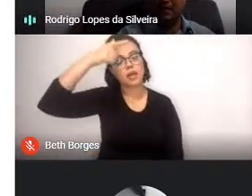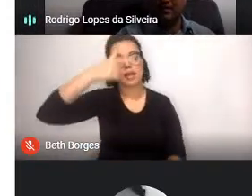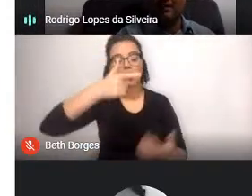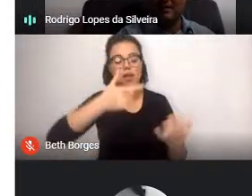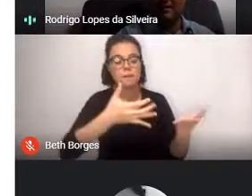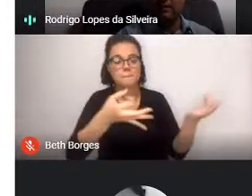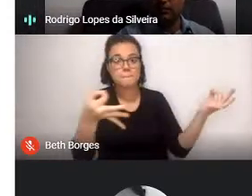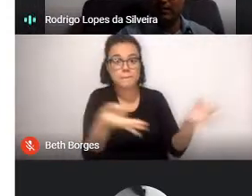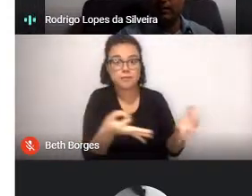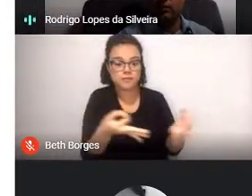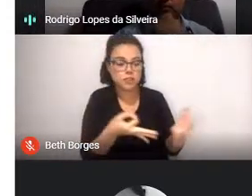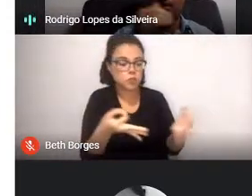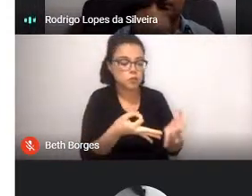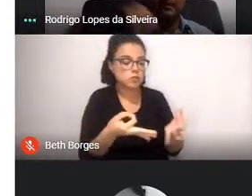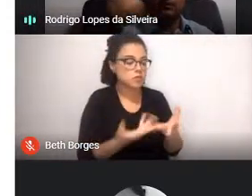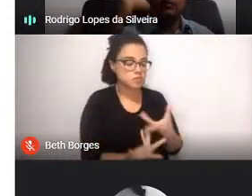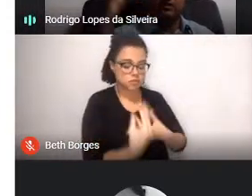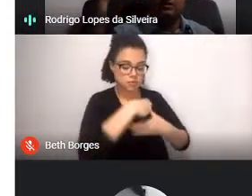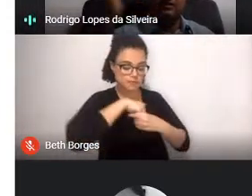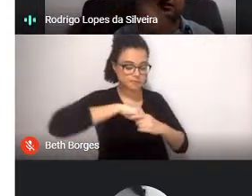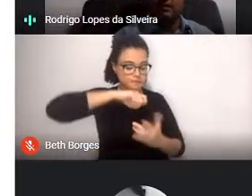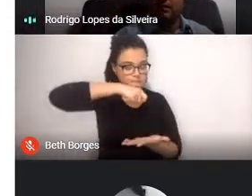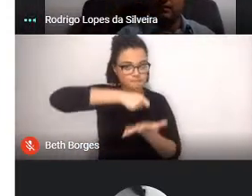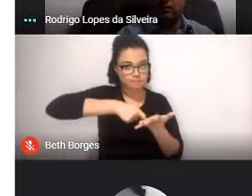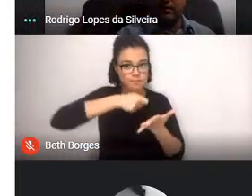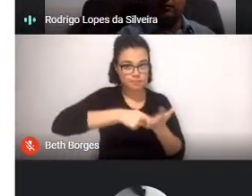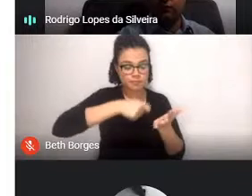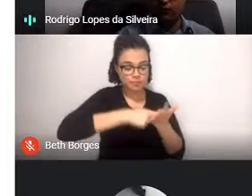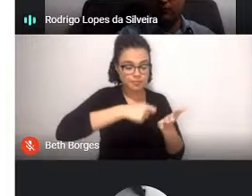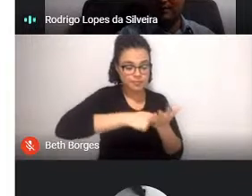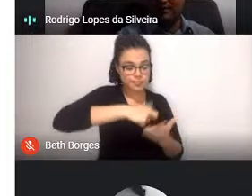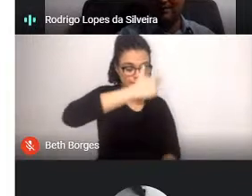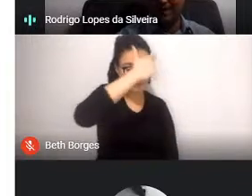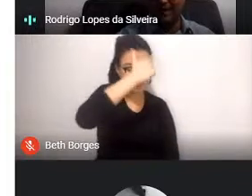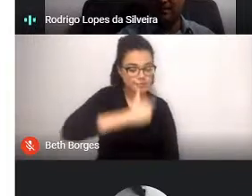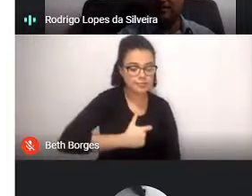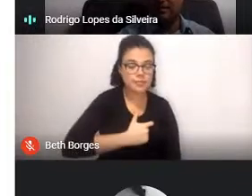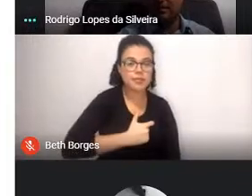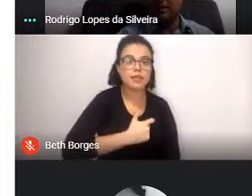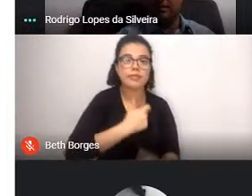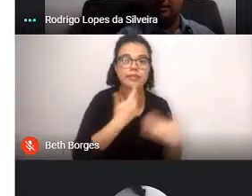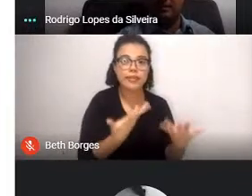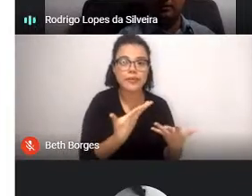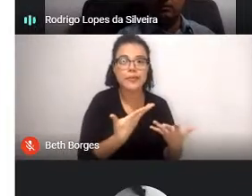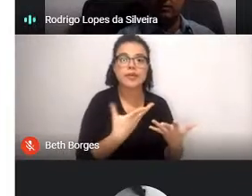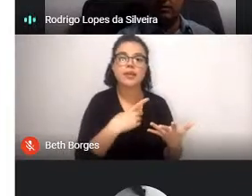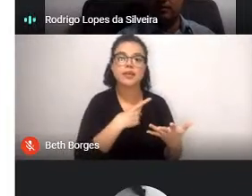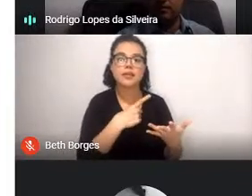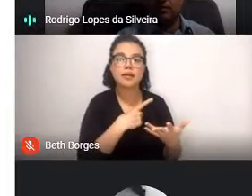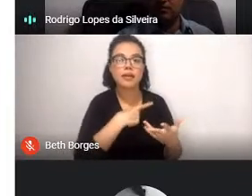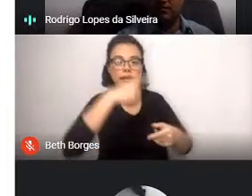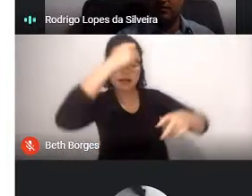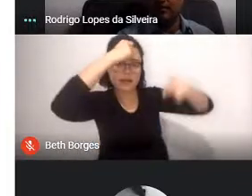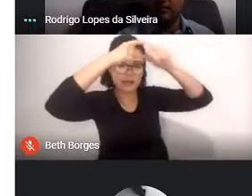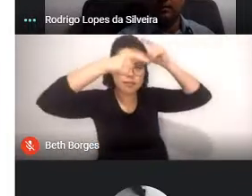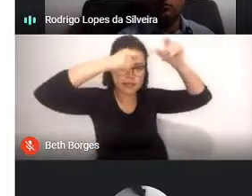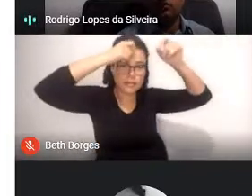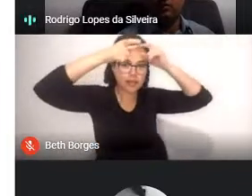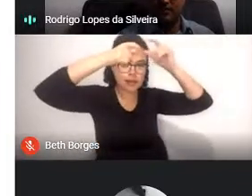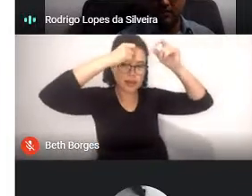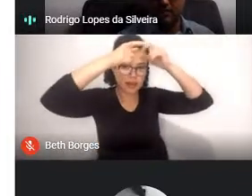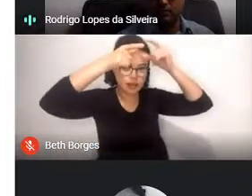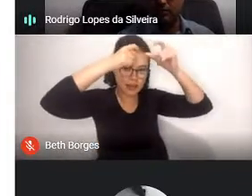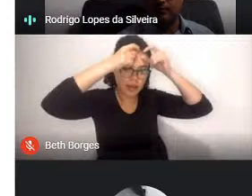a cobrança que tem dentro dele, onde preconiza um reforço dessas ideias, fazendo com que as pessoas